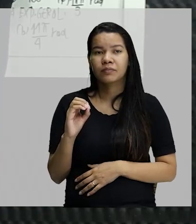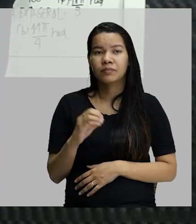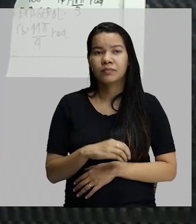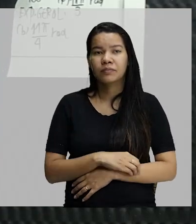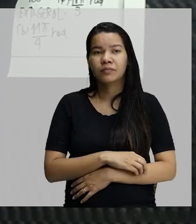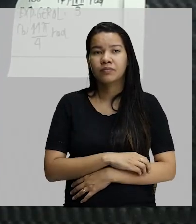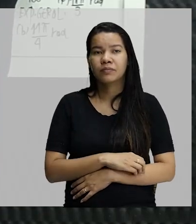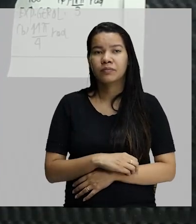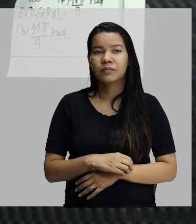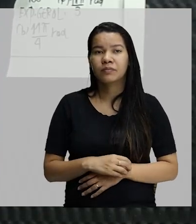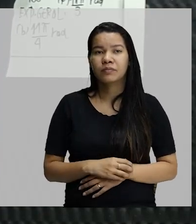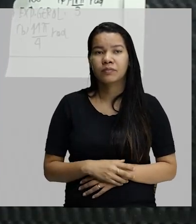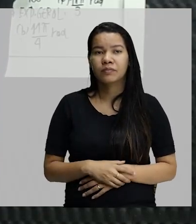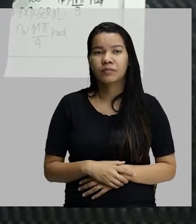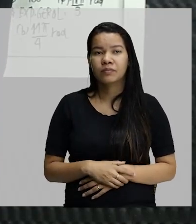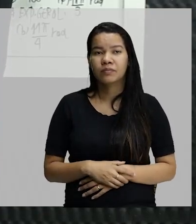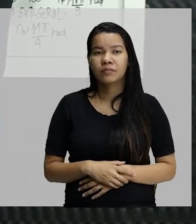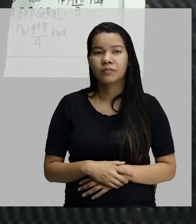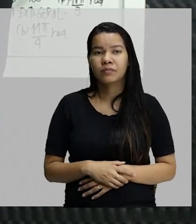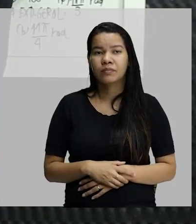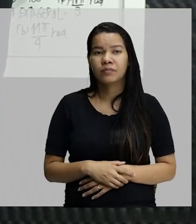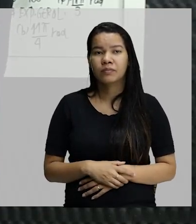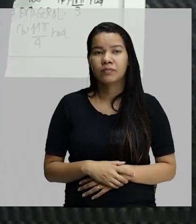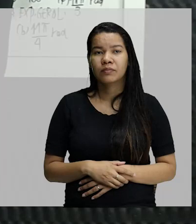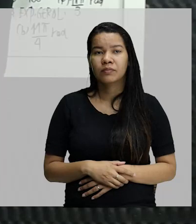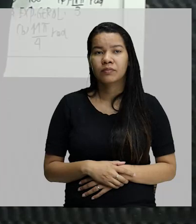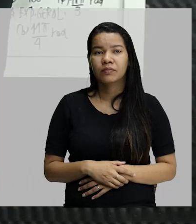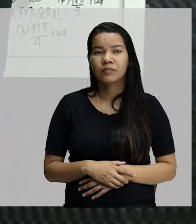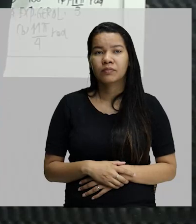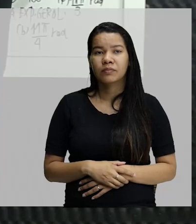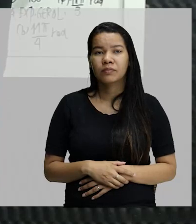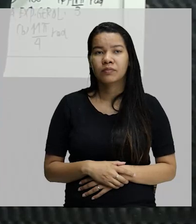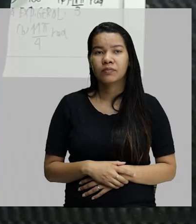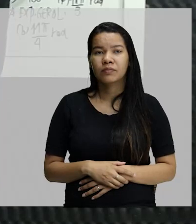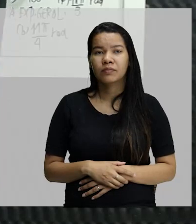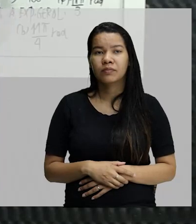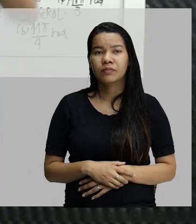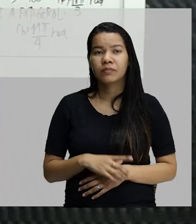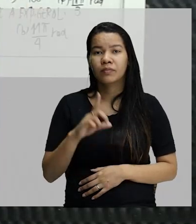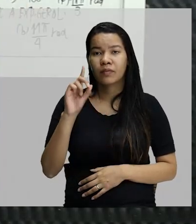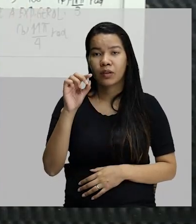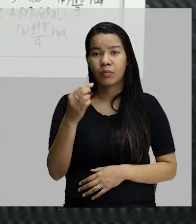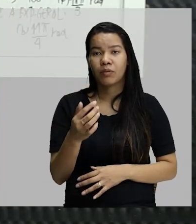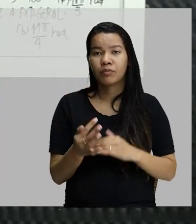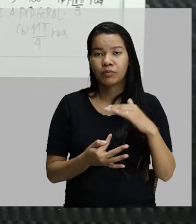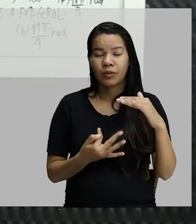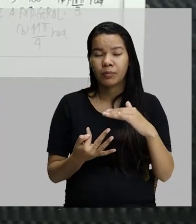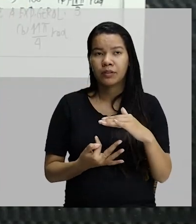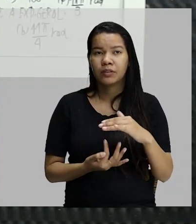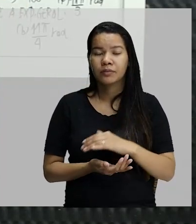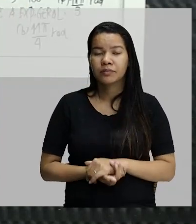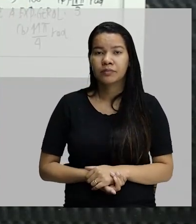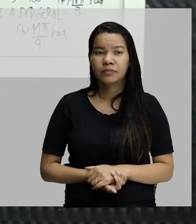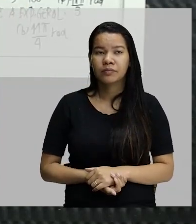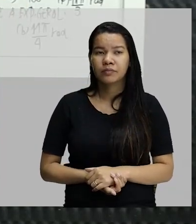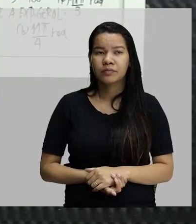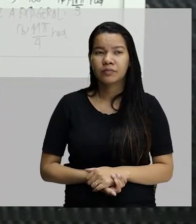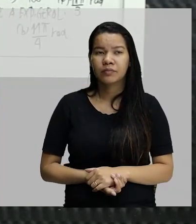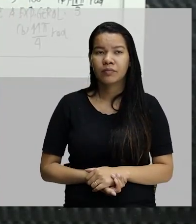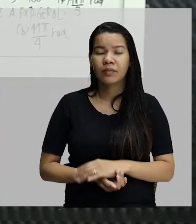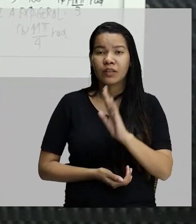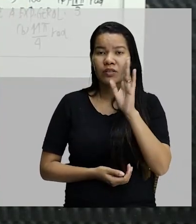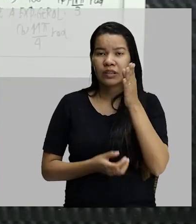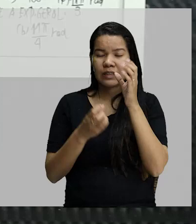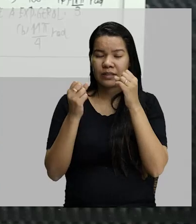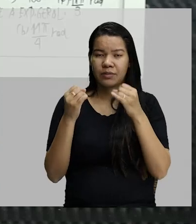K vezes 360 graus. Essa aqui é uma forma. Alfa, já